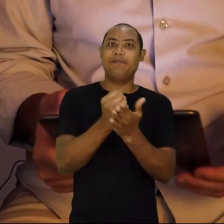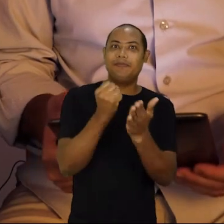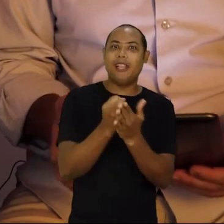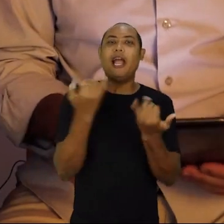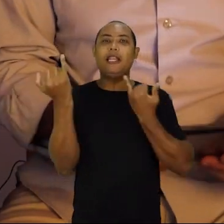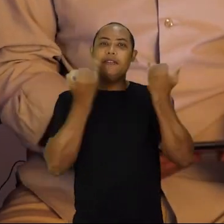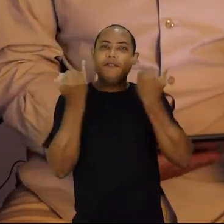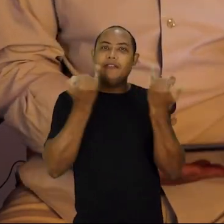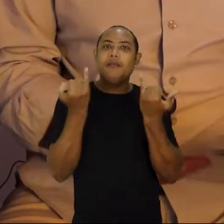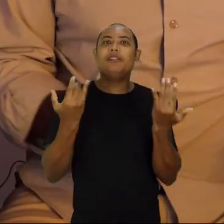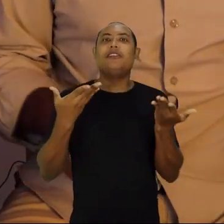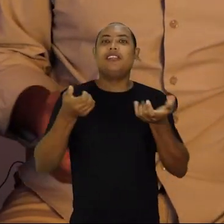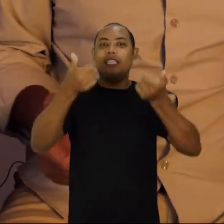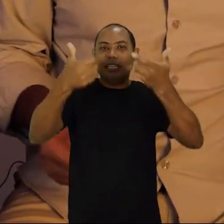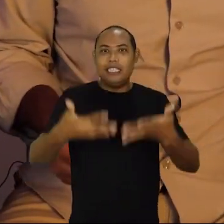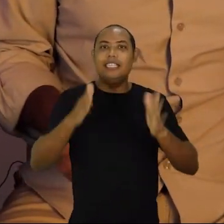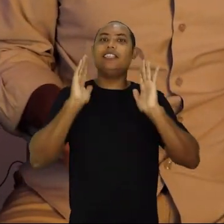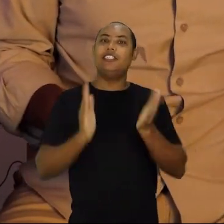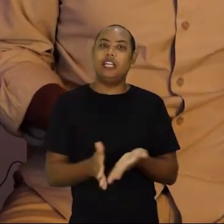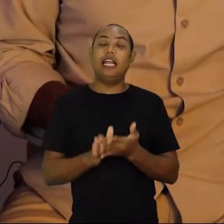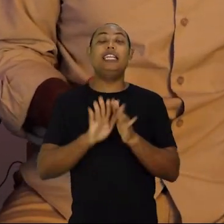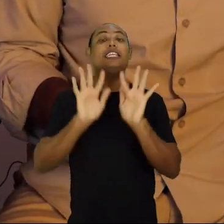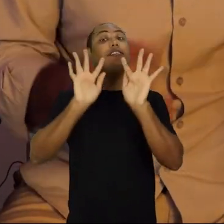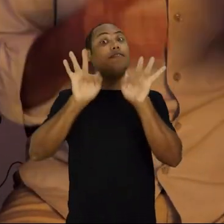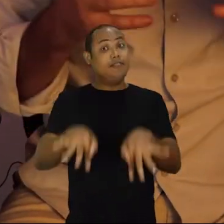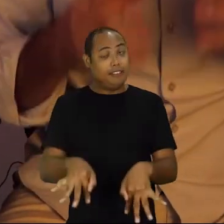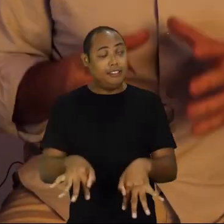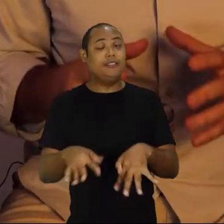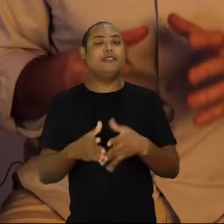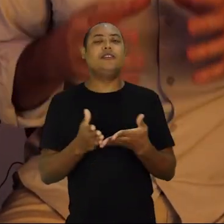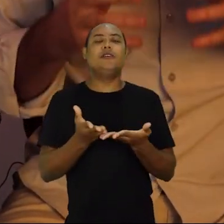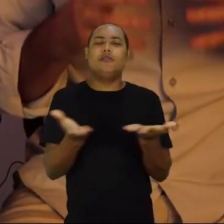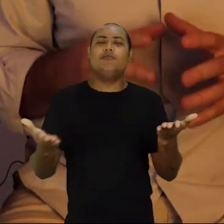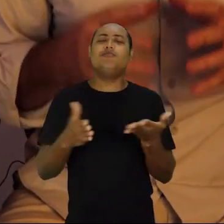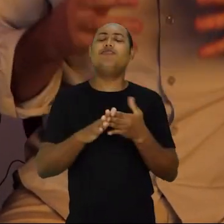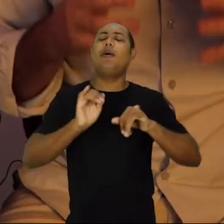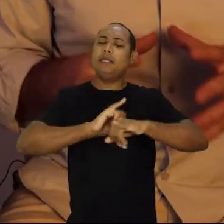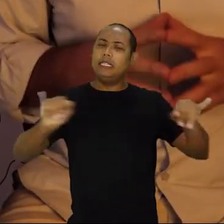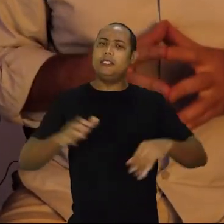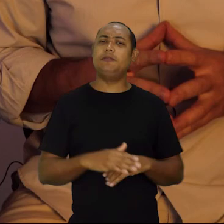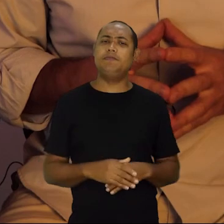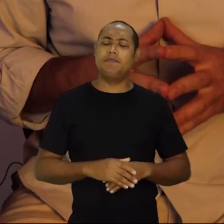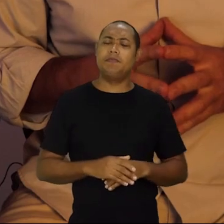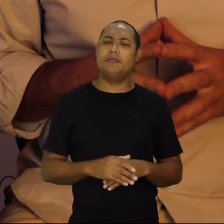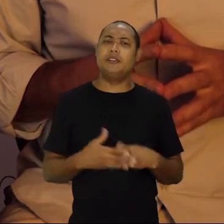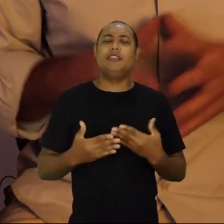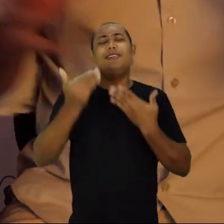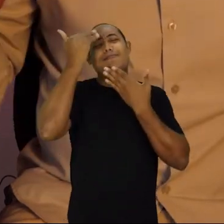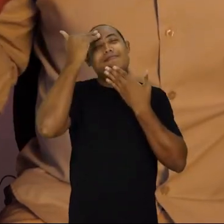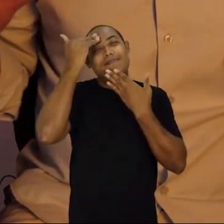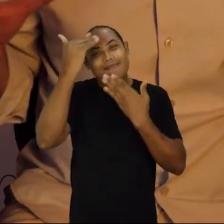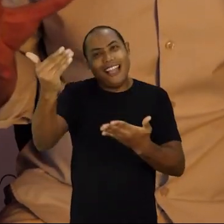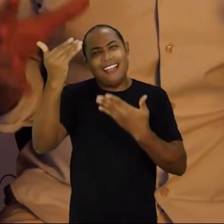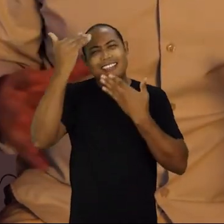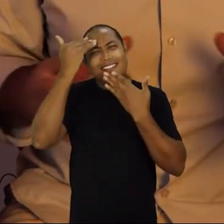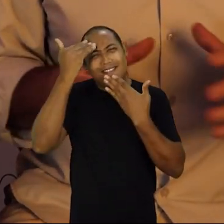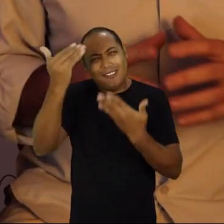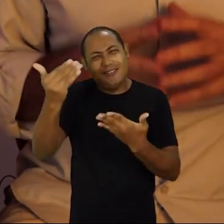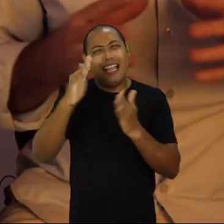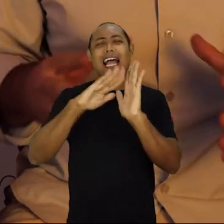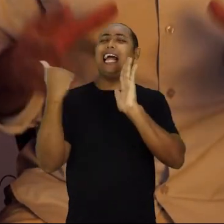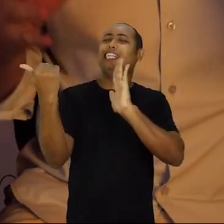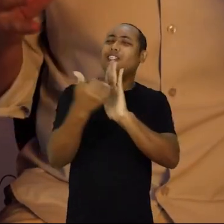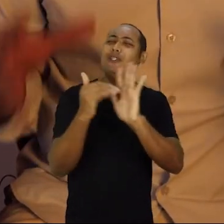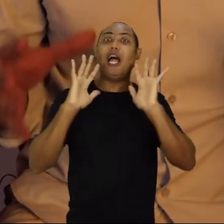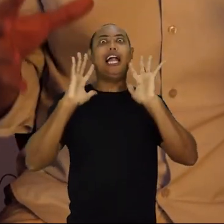tenha contribuído com as informações prestadas aqui e queria finalizar trazendo uma mensagem. Primeiro, de agradecimento